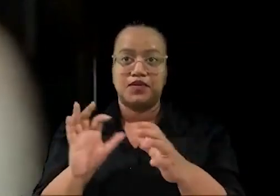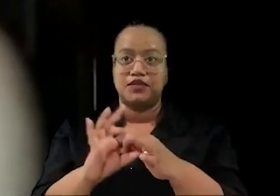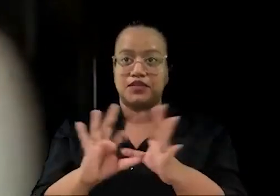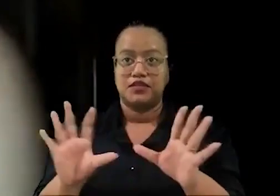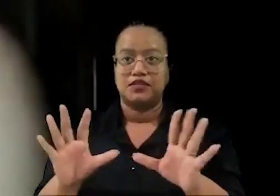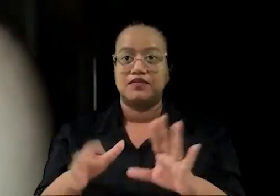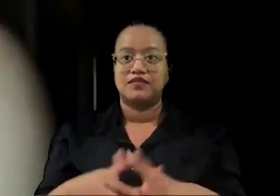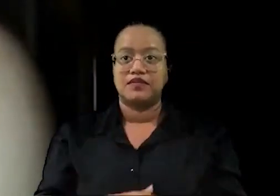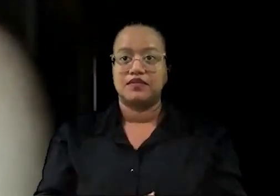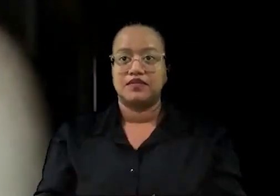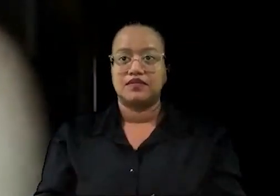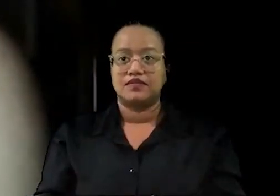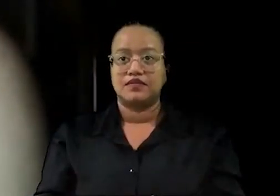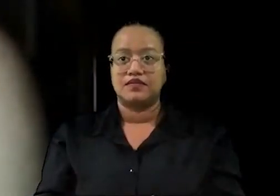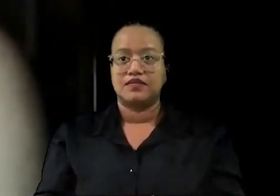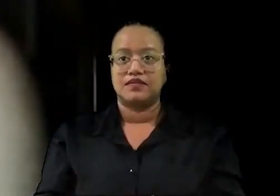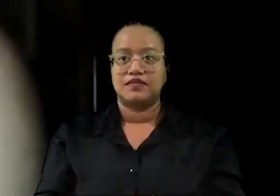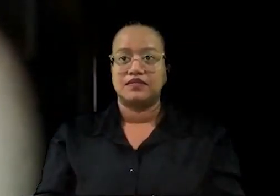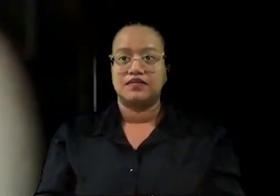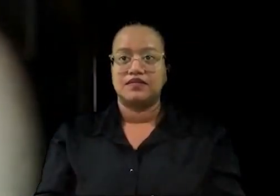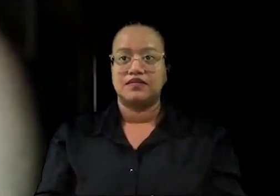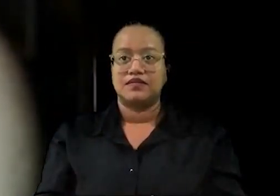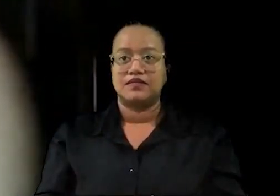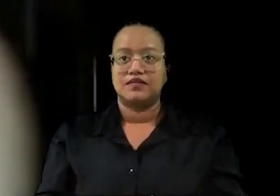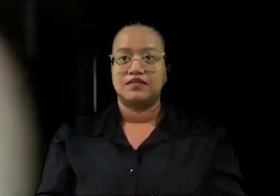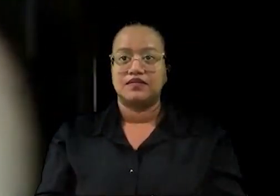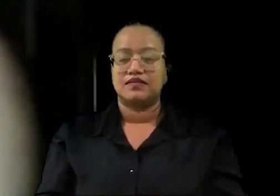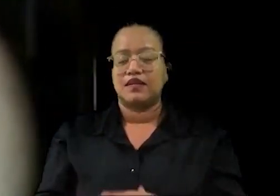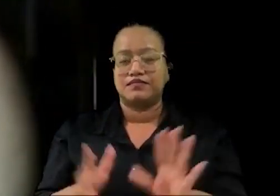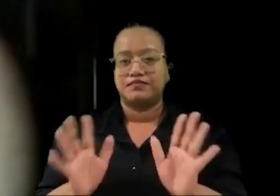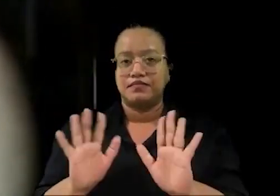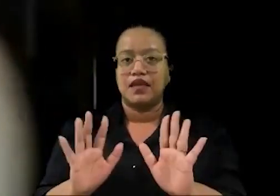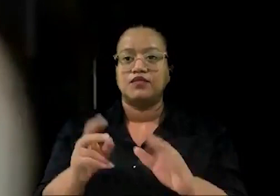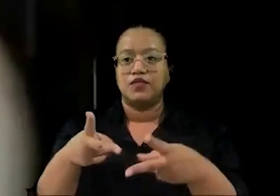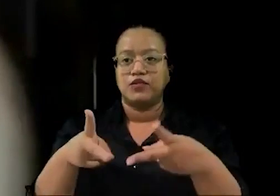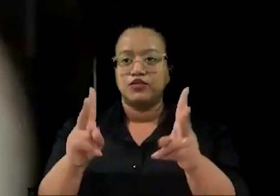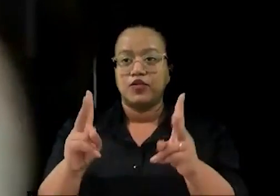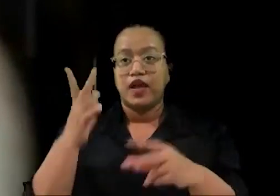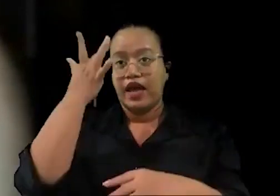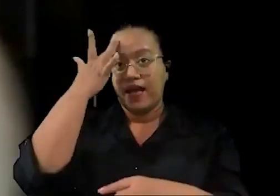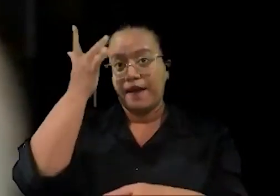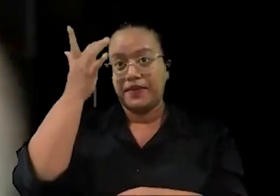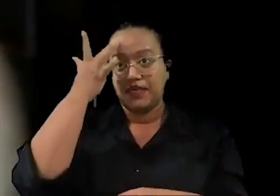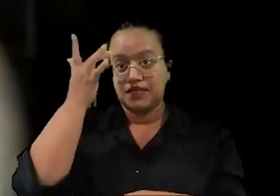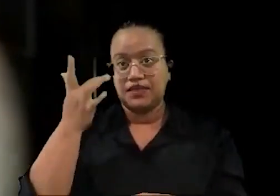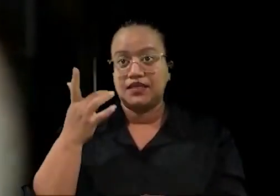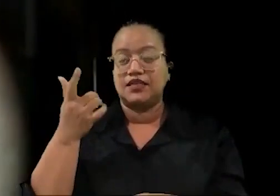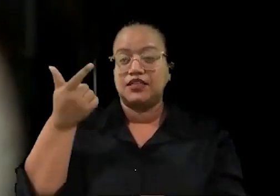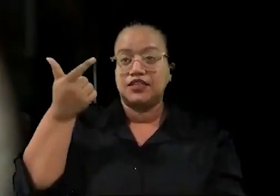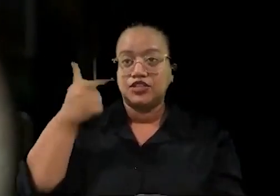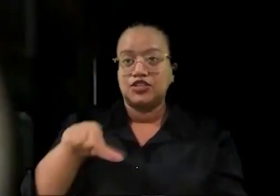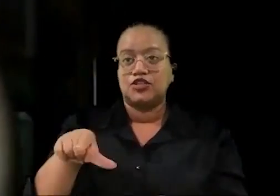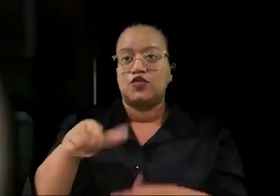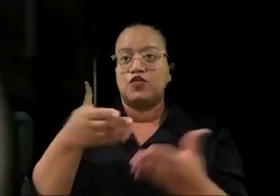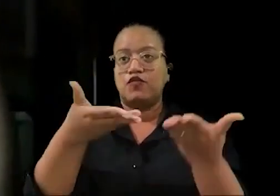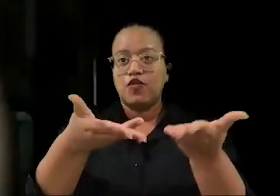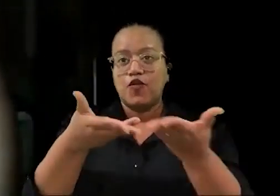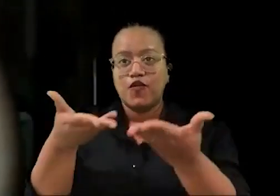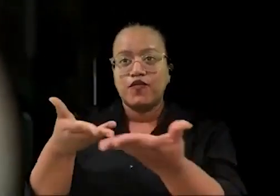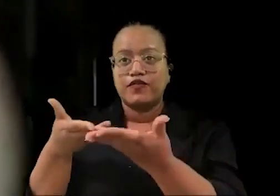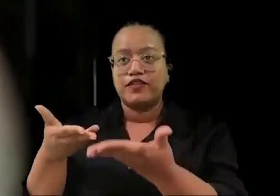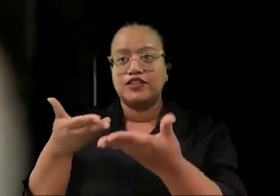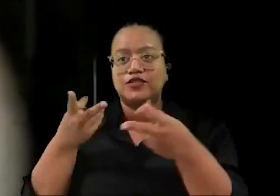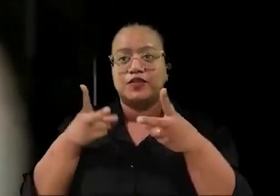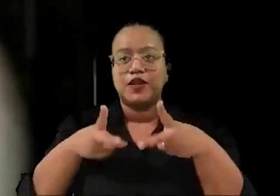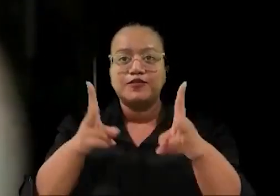Mas, enfim, amanhã a gente renova o convite para continuarmos, né? Quem tiver demanda